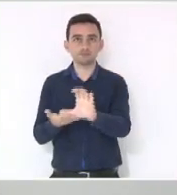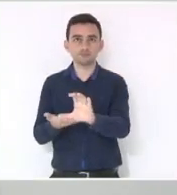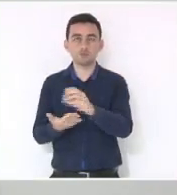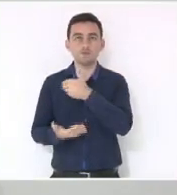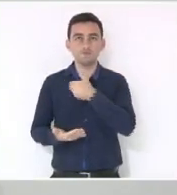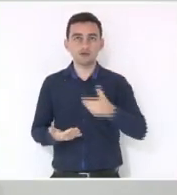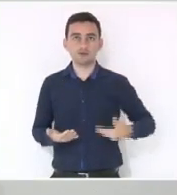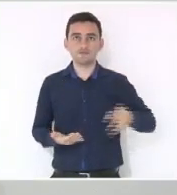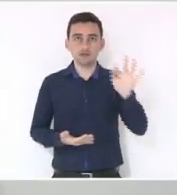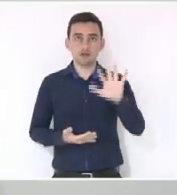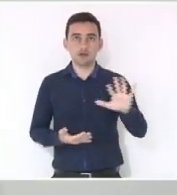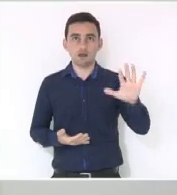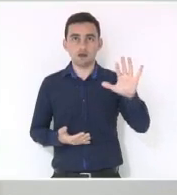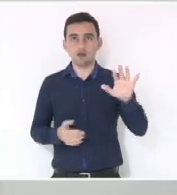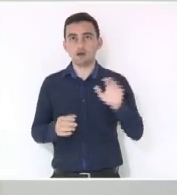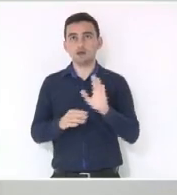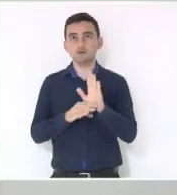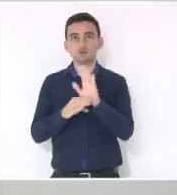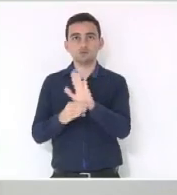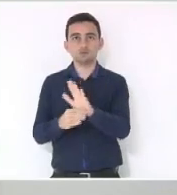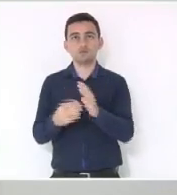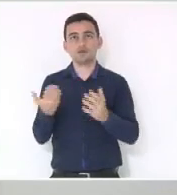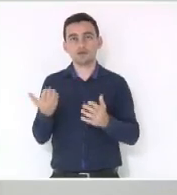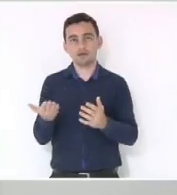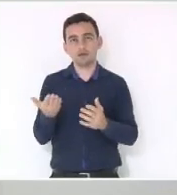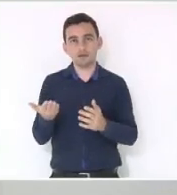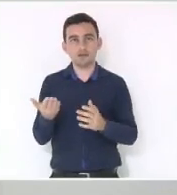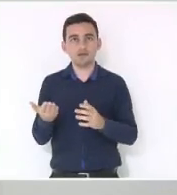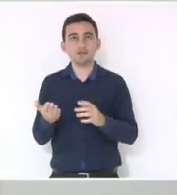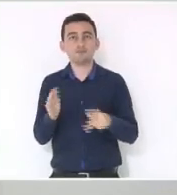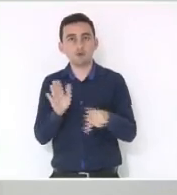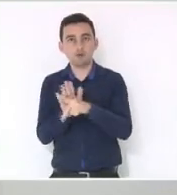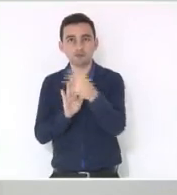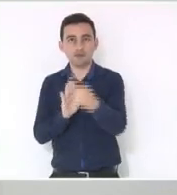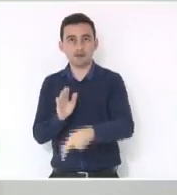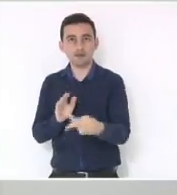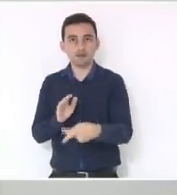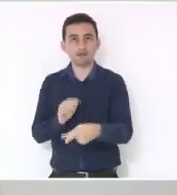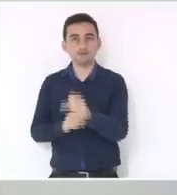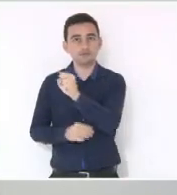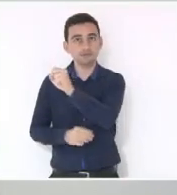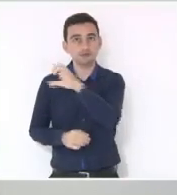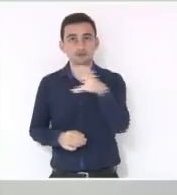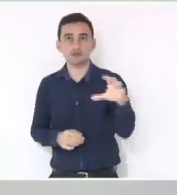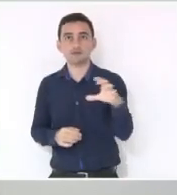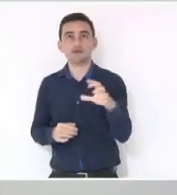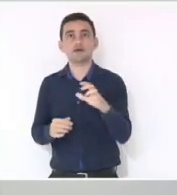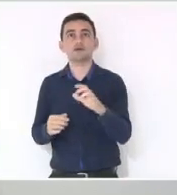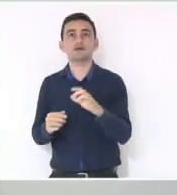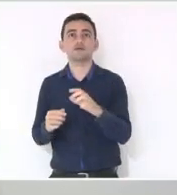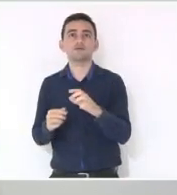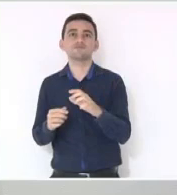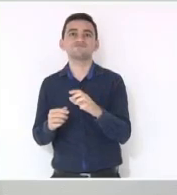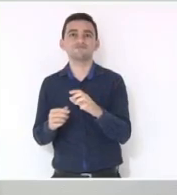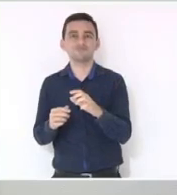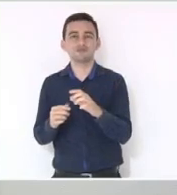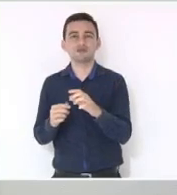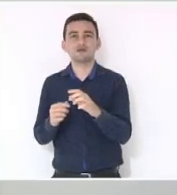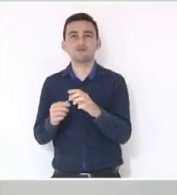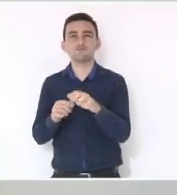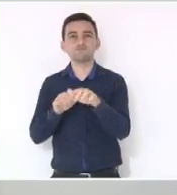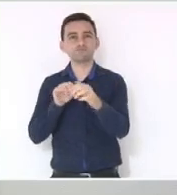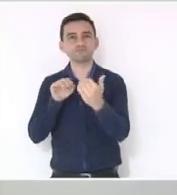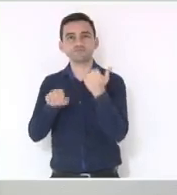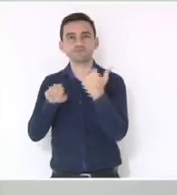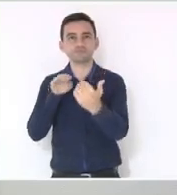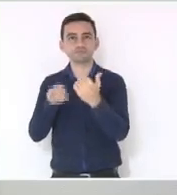na Via Expressa de Florianópolis, que mais deveria ser chamada de Via Estressa, que eu acho que